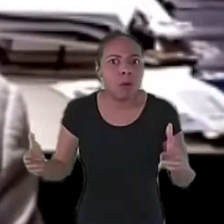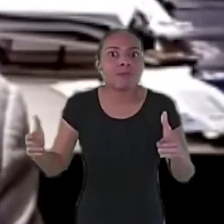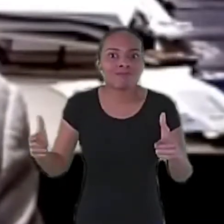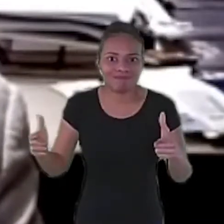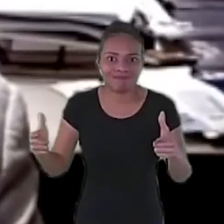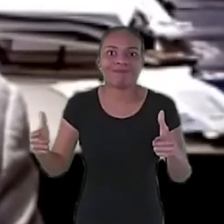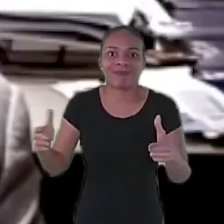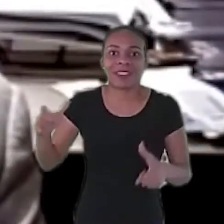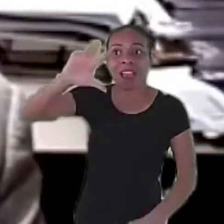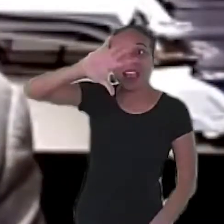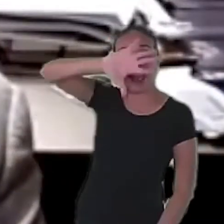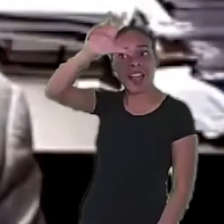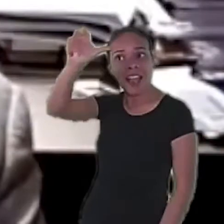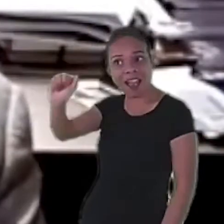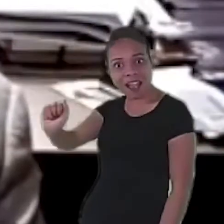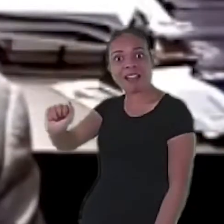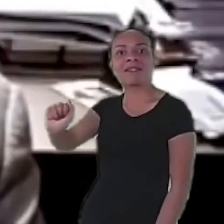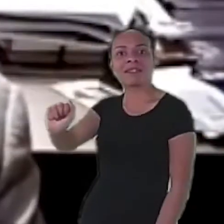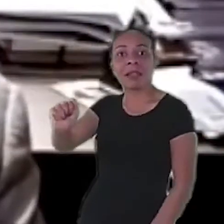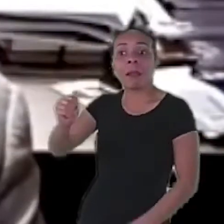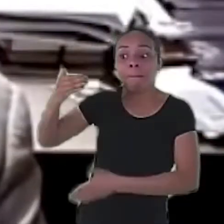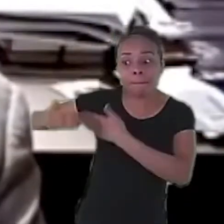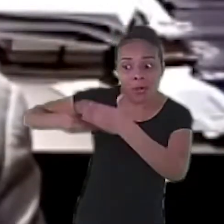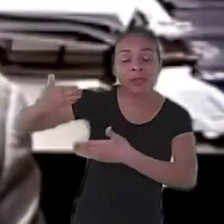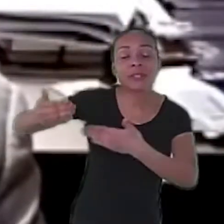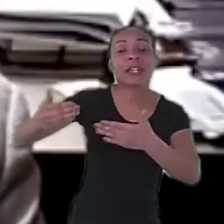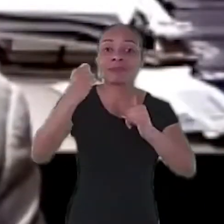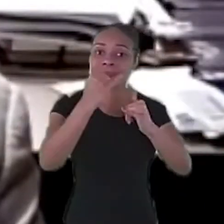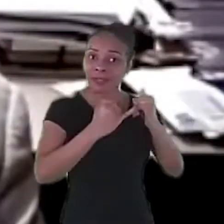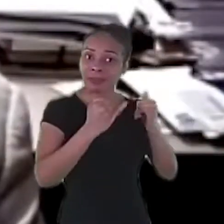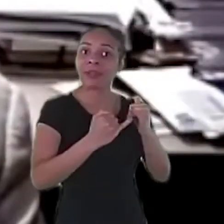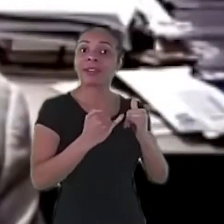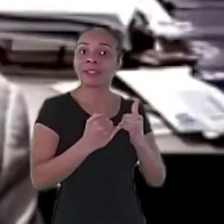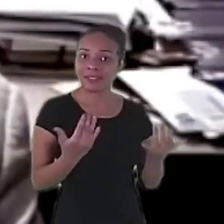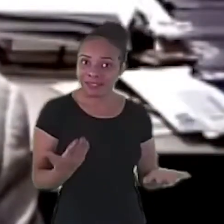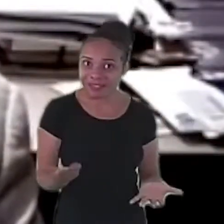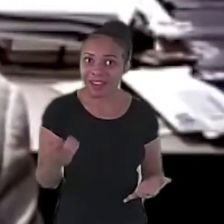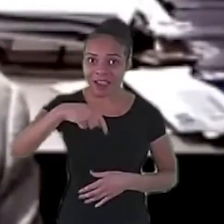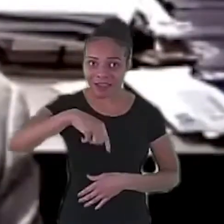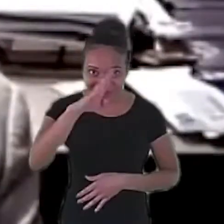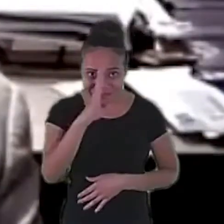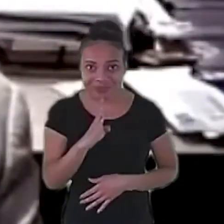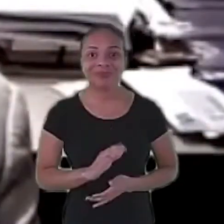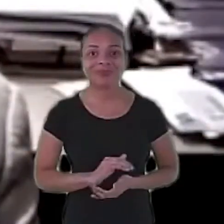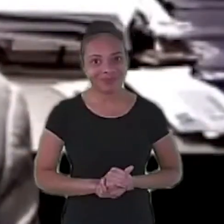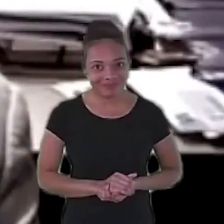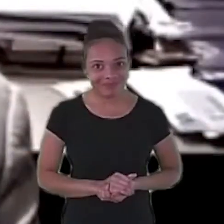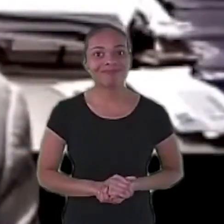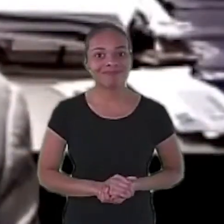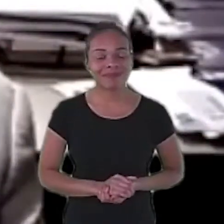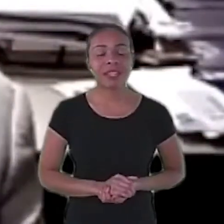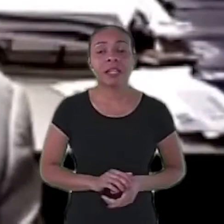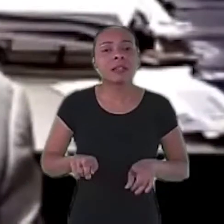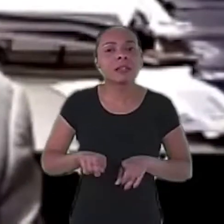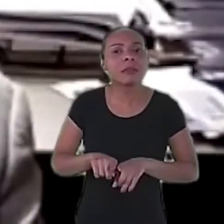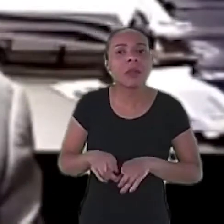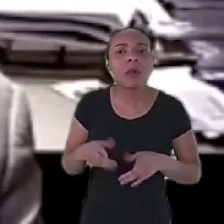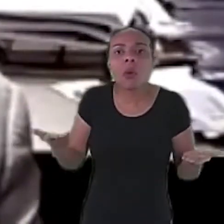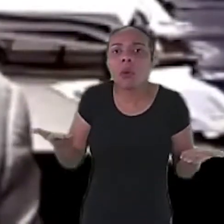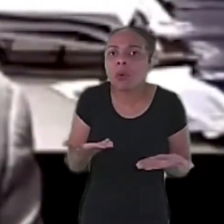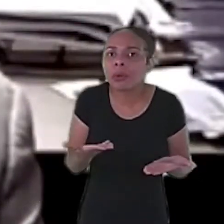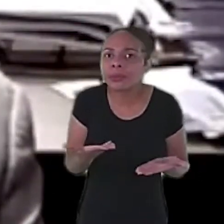processo semelhante. E a mega concentração urbana, no atual estilo de governo e